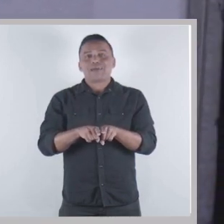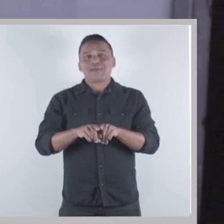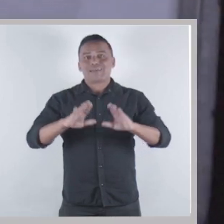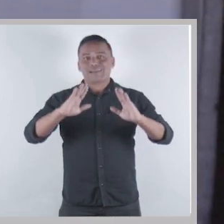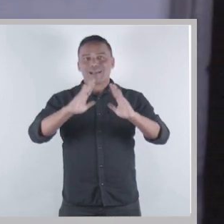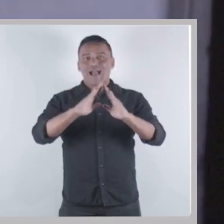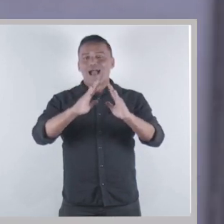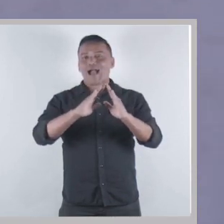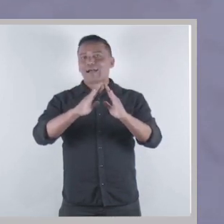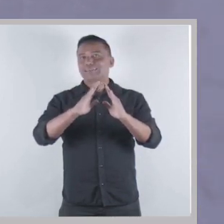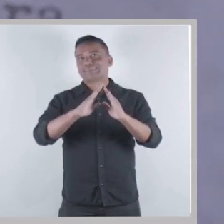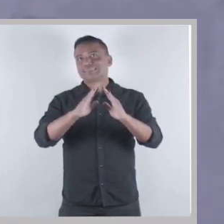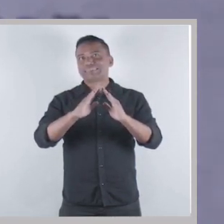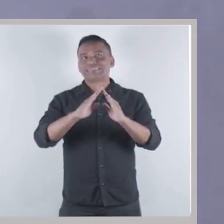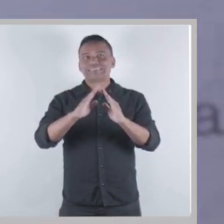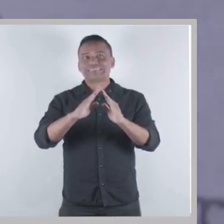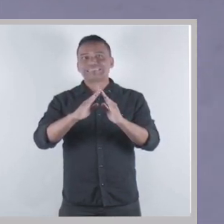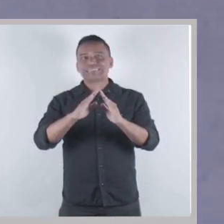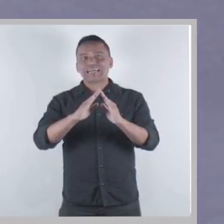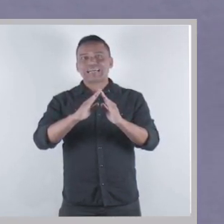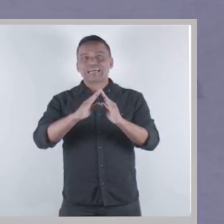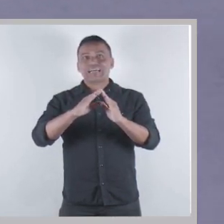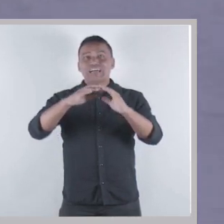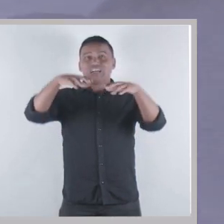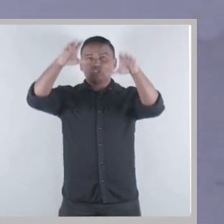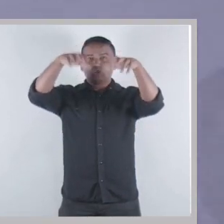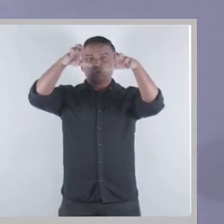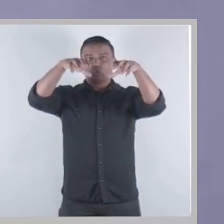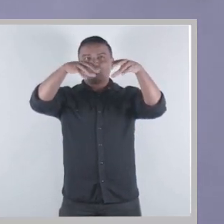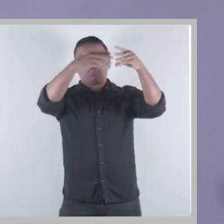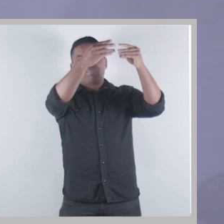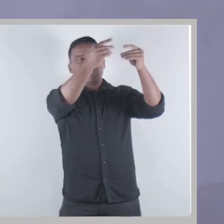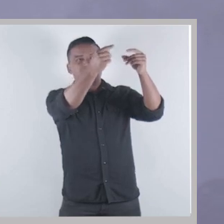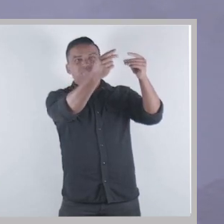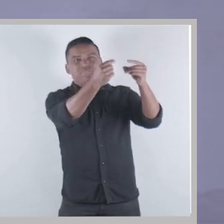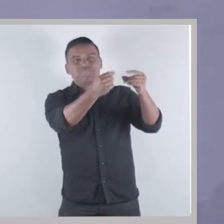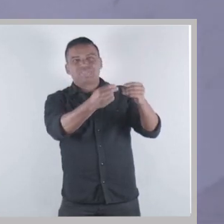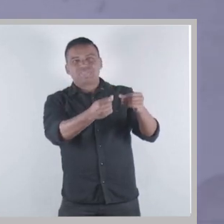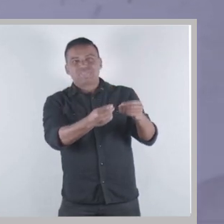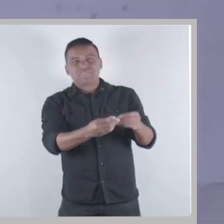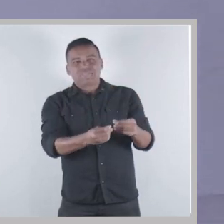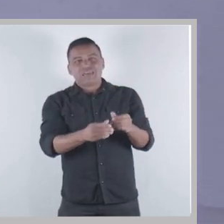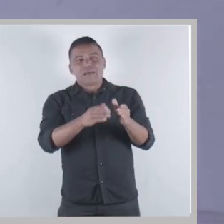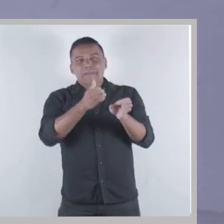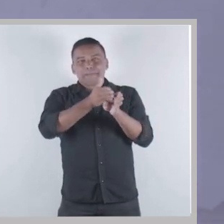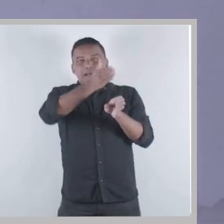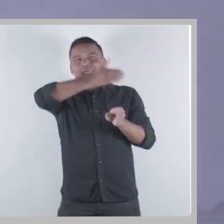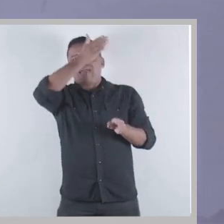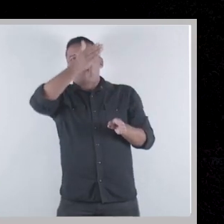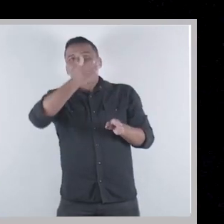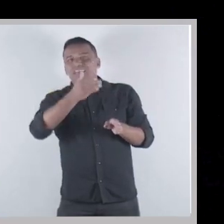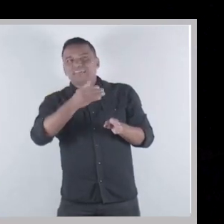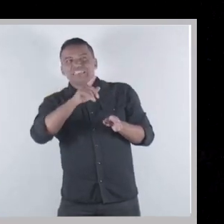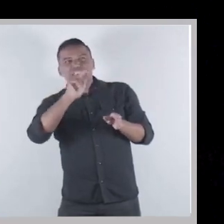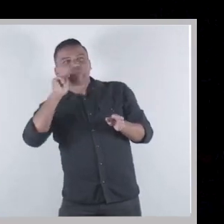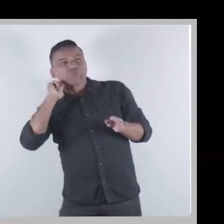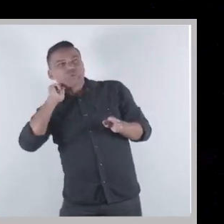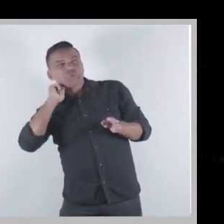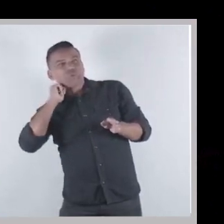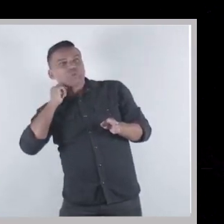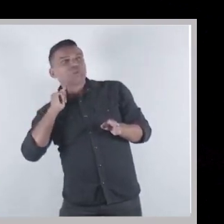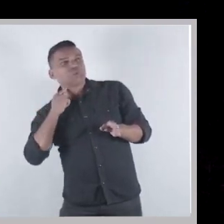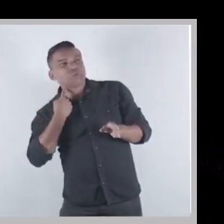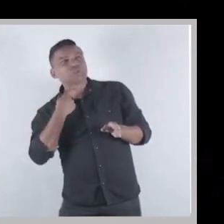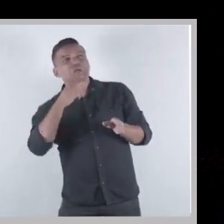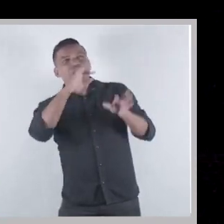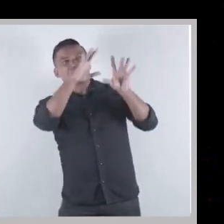casa infiltrada, né? Paredes mofadas, paredes desgastadas.